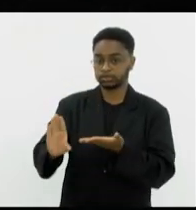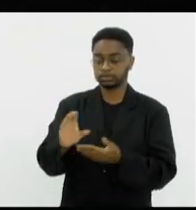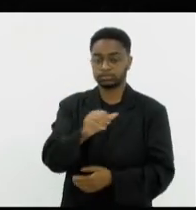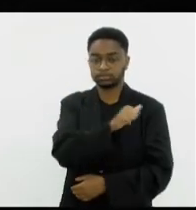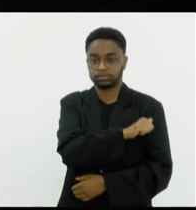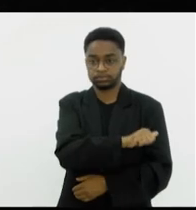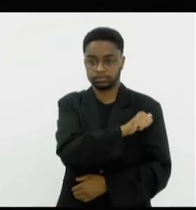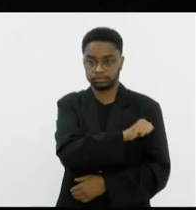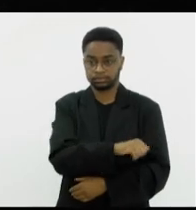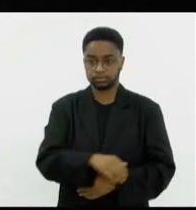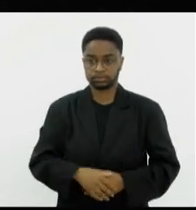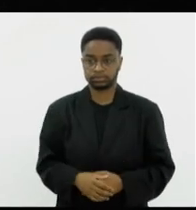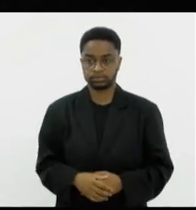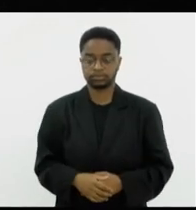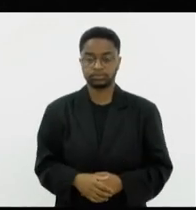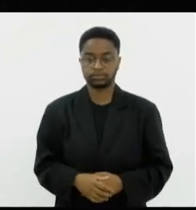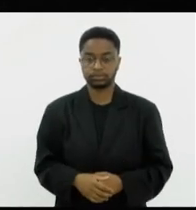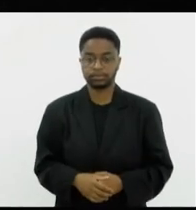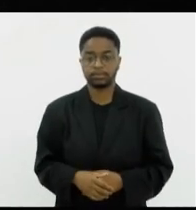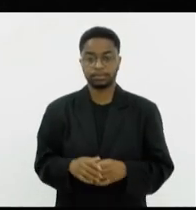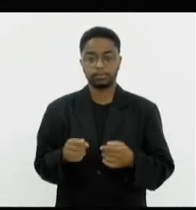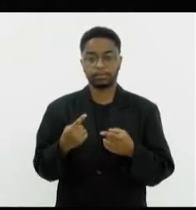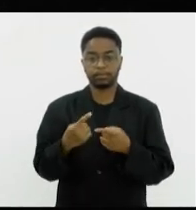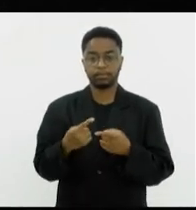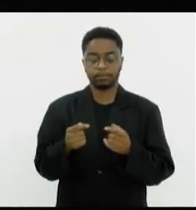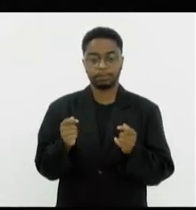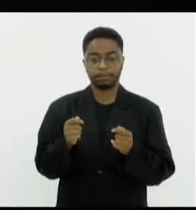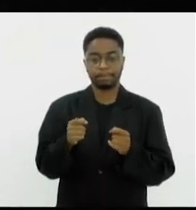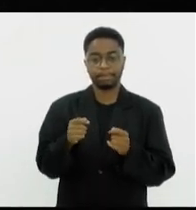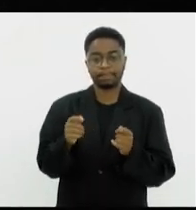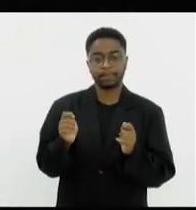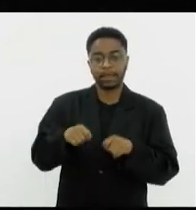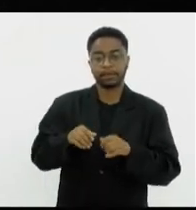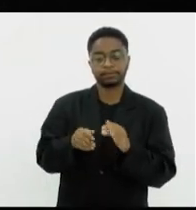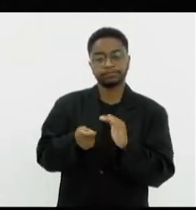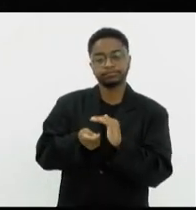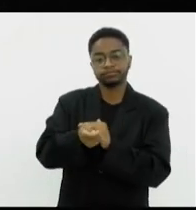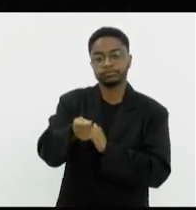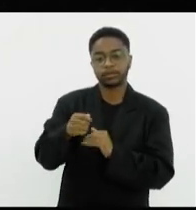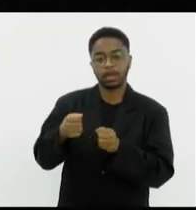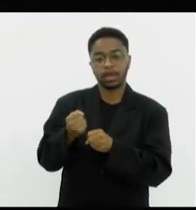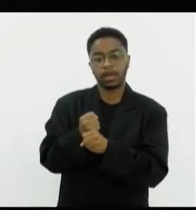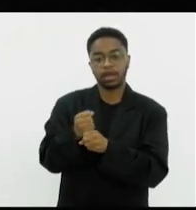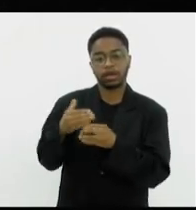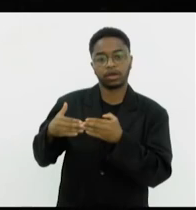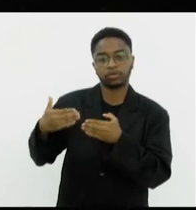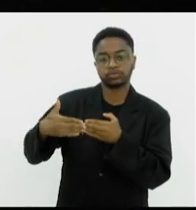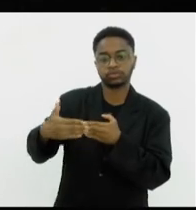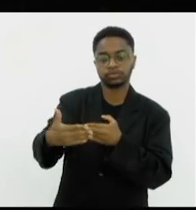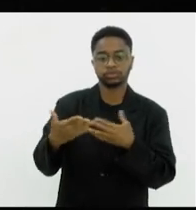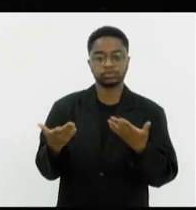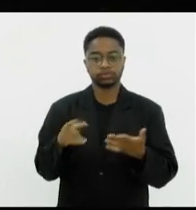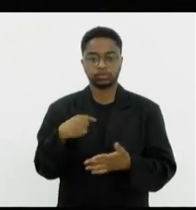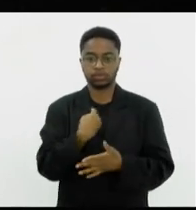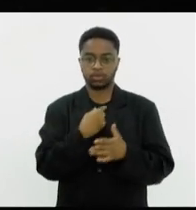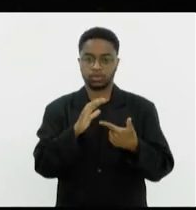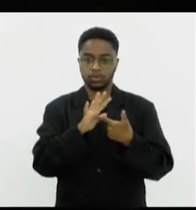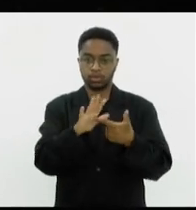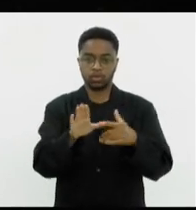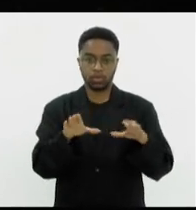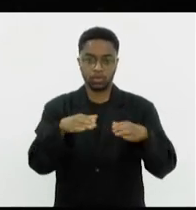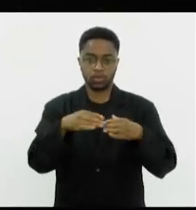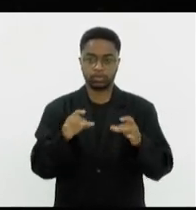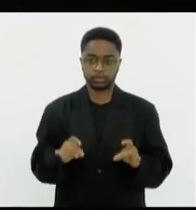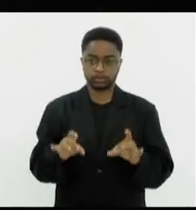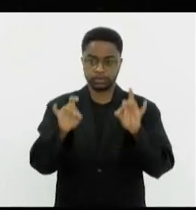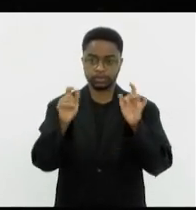Estado do Rio de Janeiro, para serem investidos nos próximos anos. E nós apresentamos aqui uma comissão especial